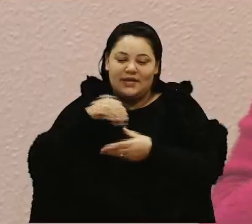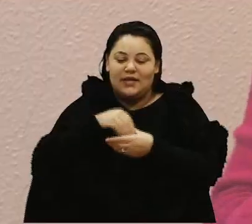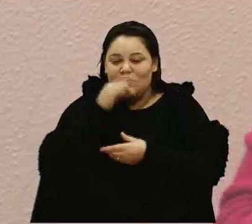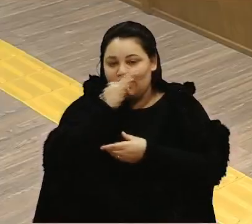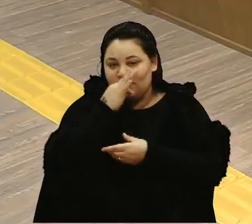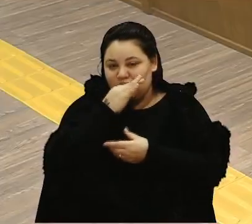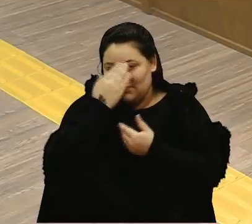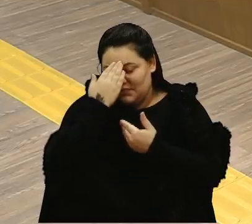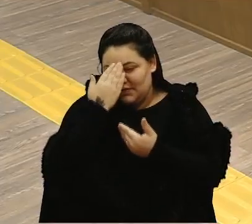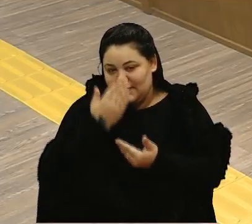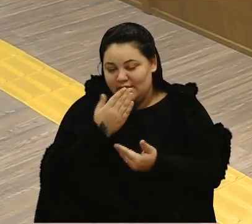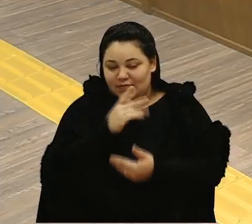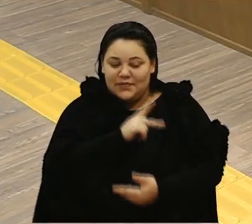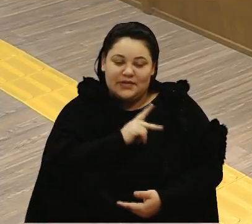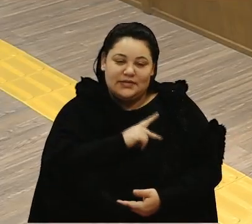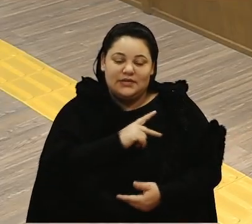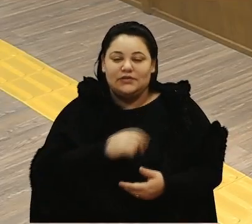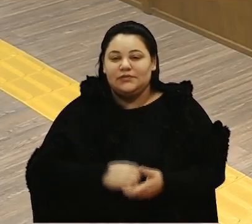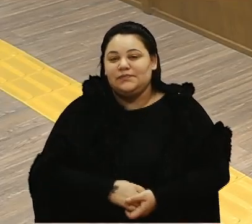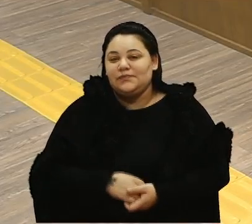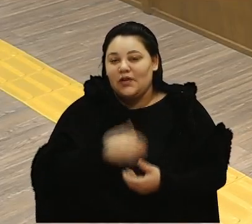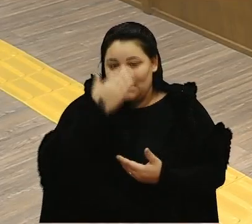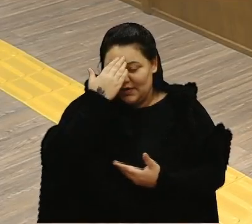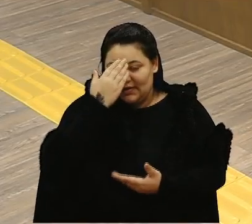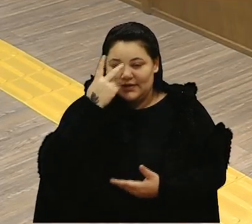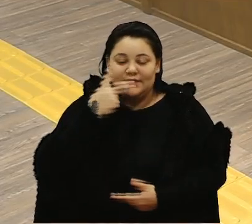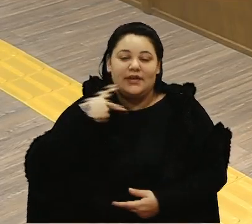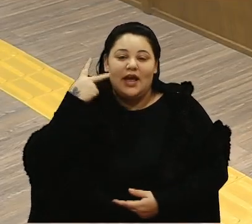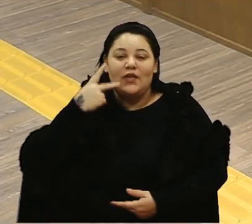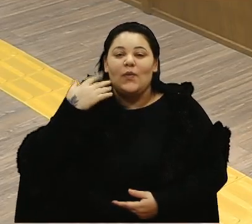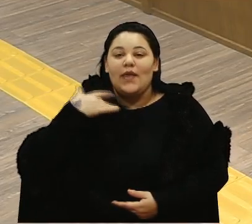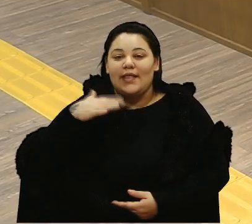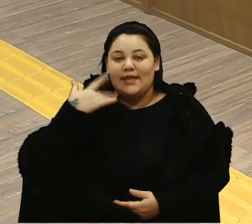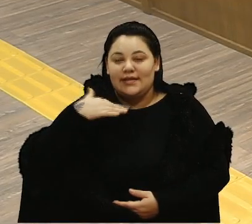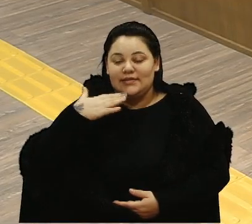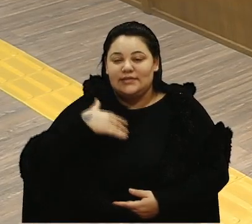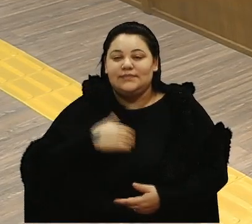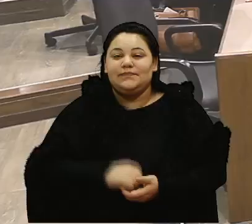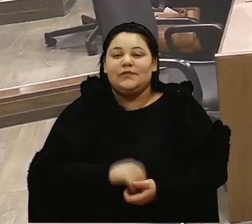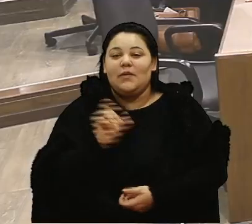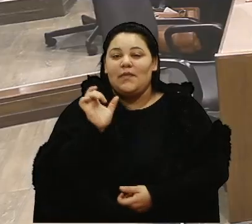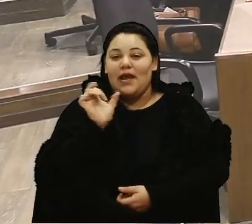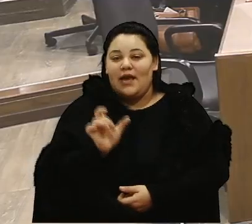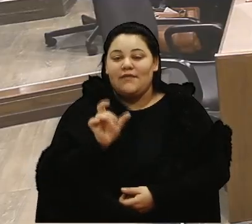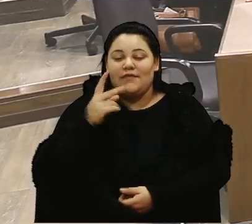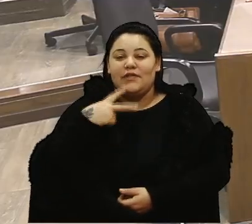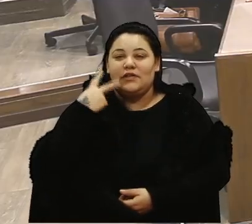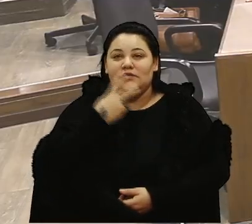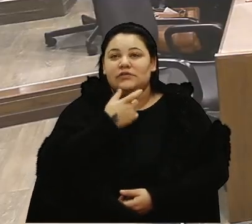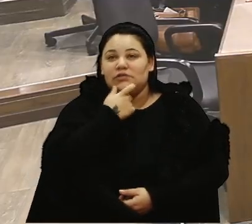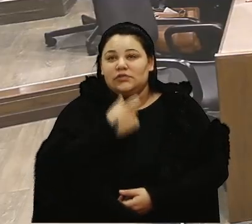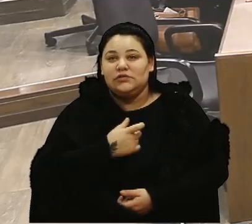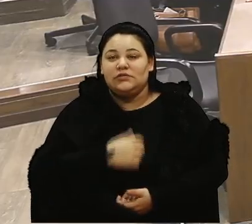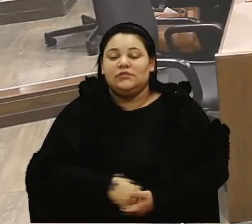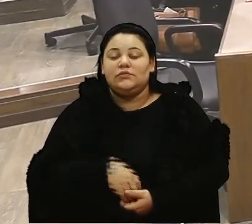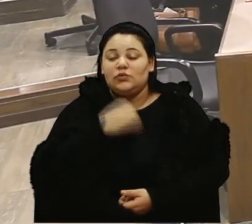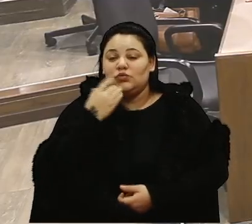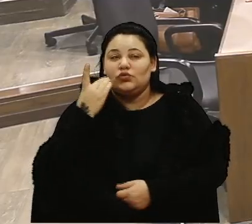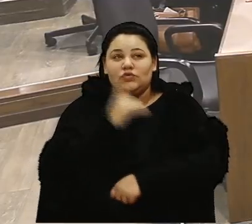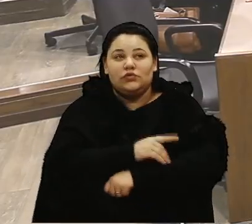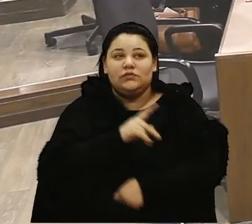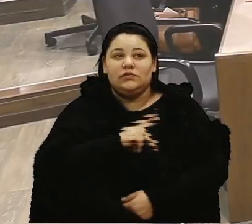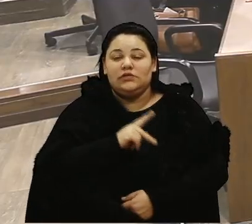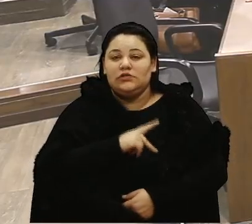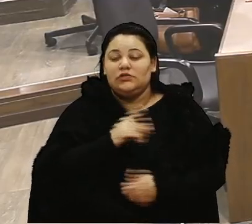senhor presidente. Obrigado, vereadora Andressa Marques. Com a palavra, vereador Cristiano Becker. Peço a palavra, senhor. Bom dia, senhor presidente, nobres